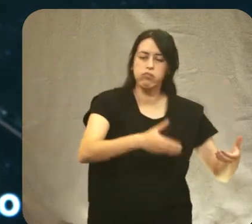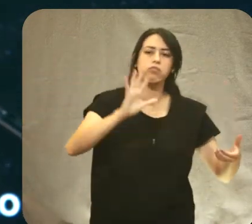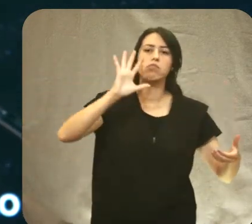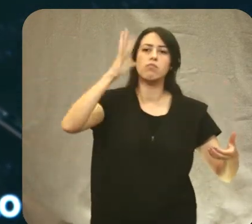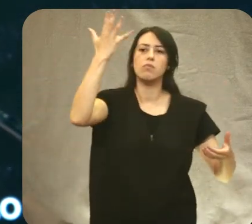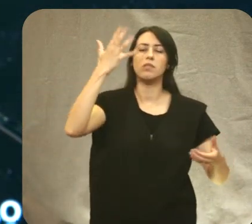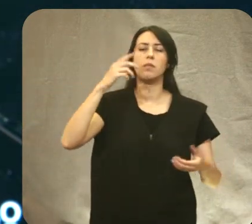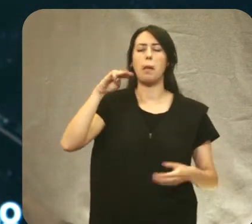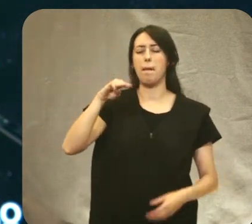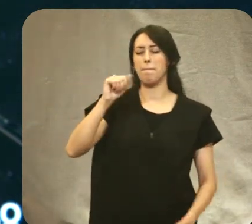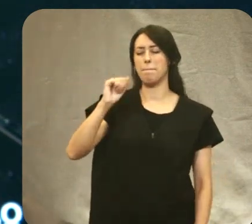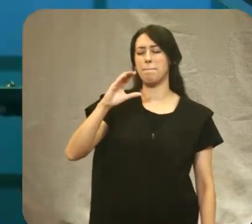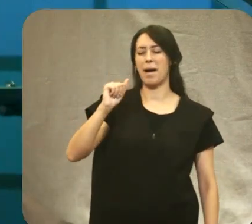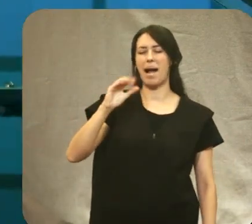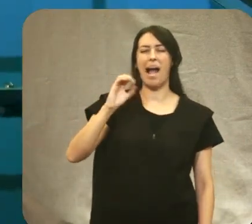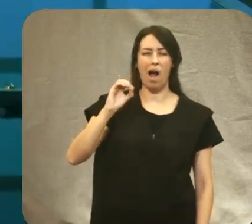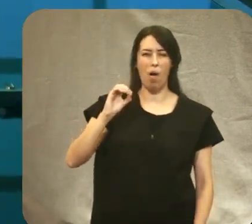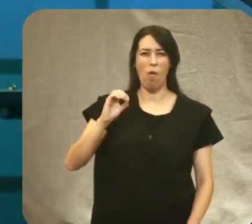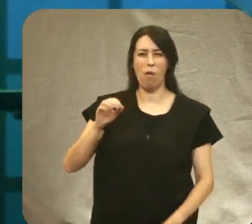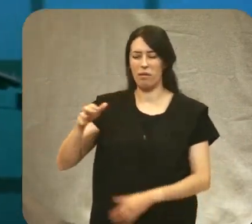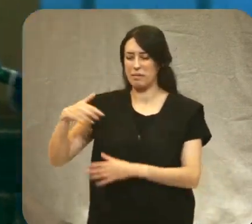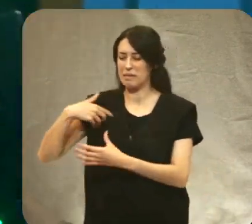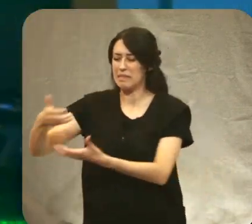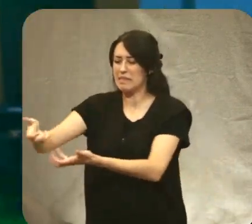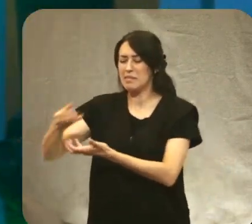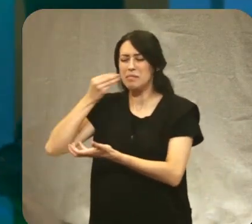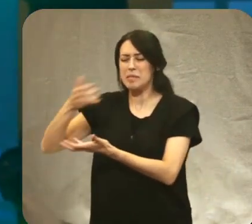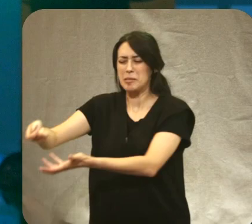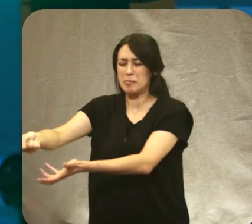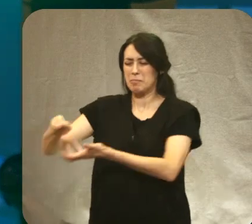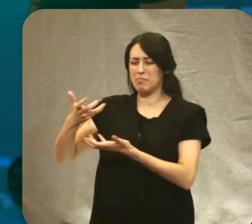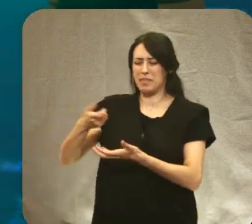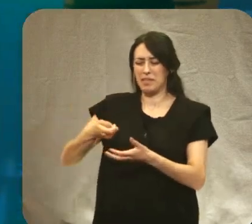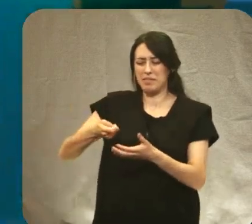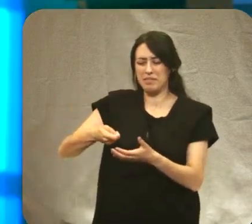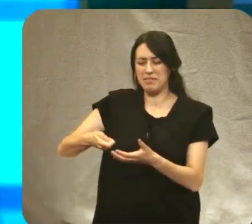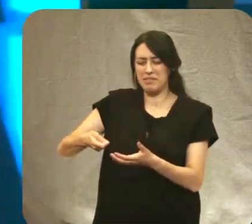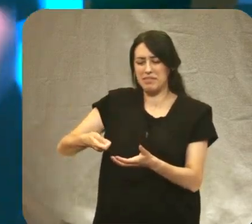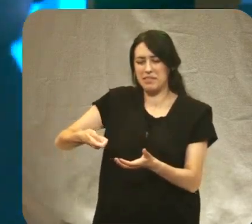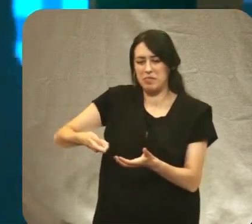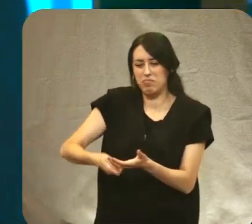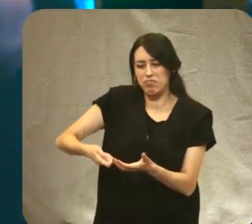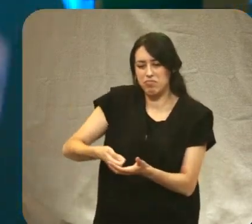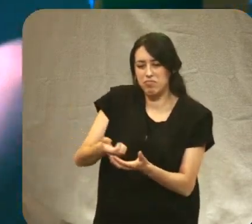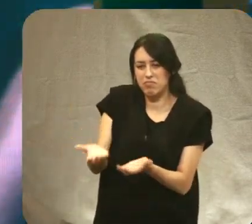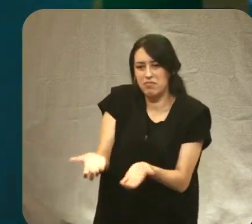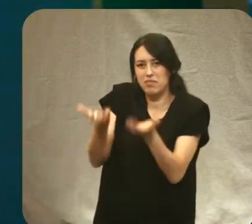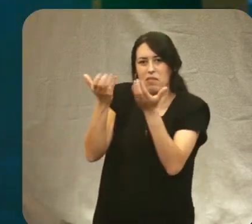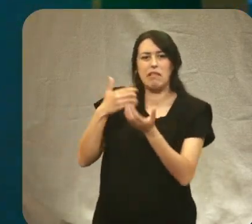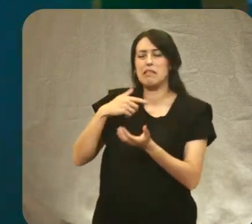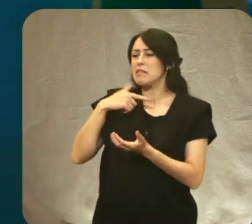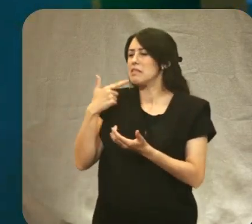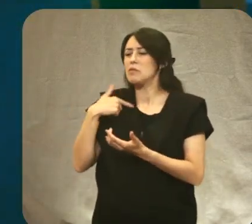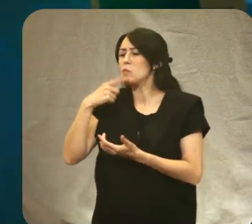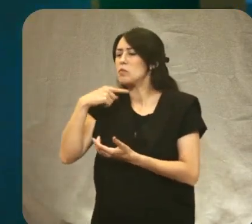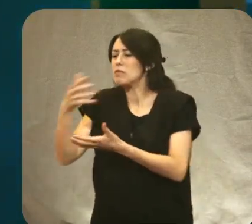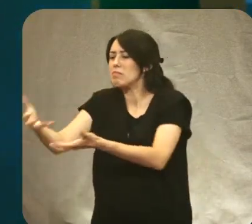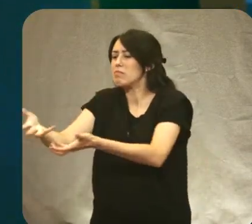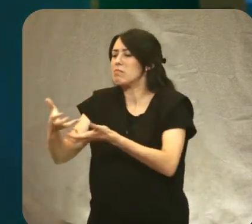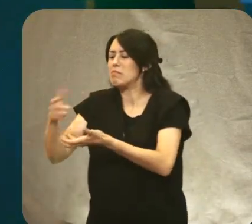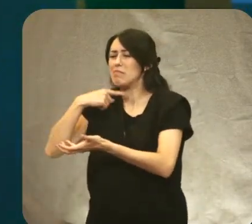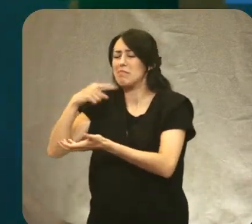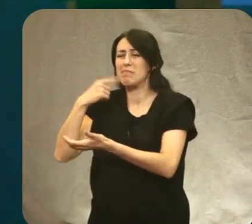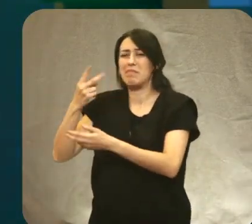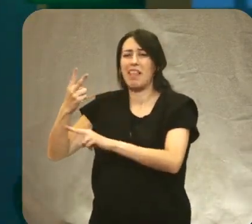do porta-mala. E eu gritei assim: Silvio, vem me ajudar, não consigo tirar o macaco do porta-mala. A Nina ouviu: